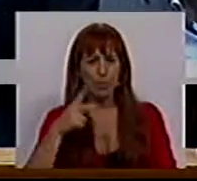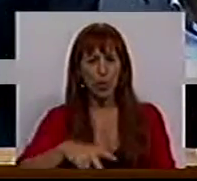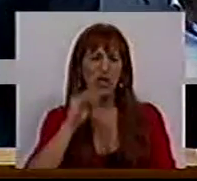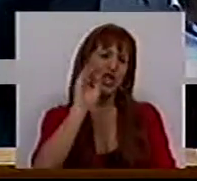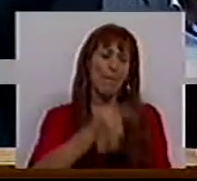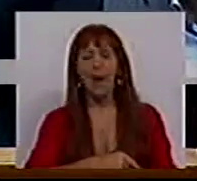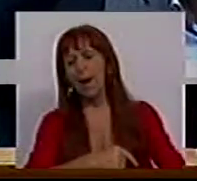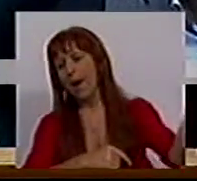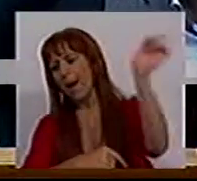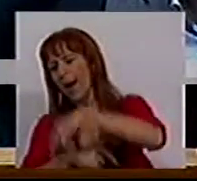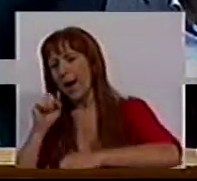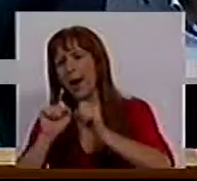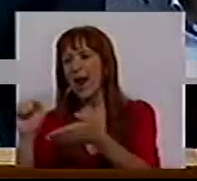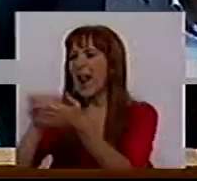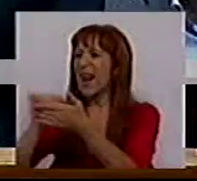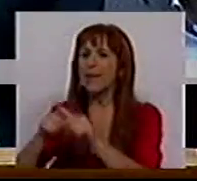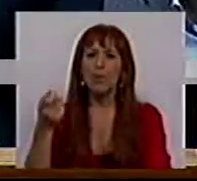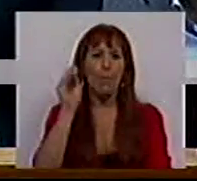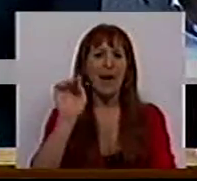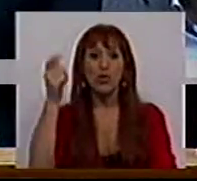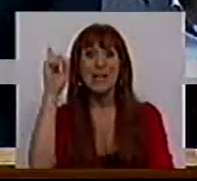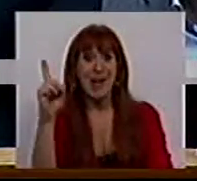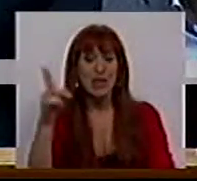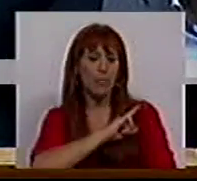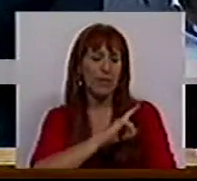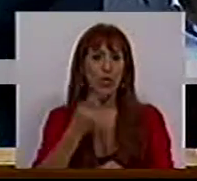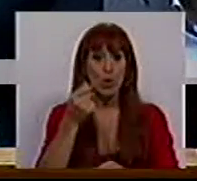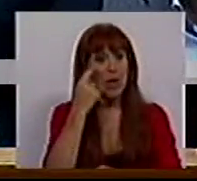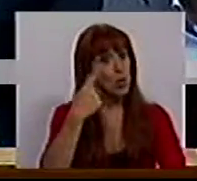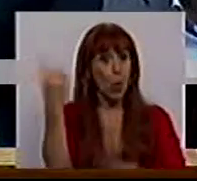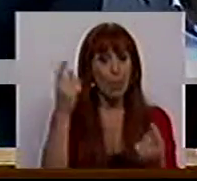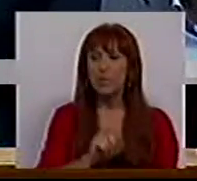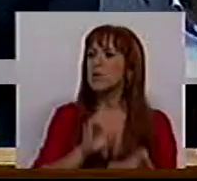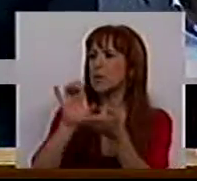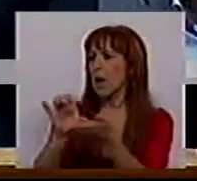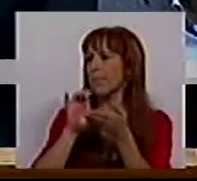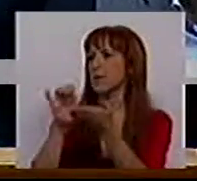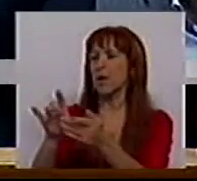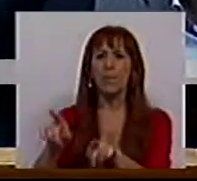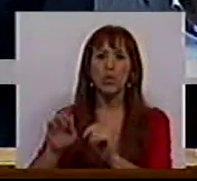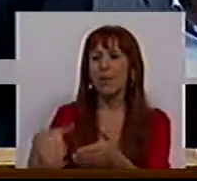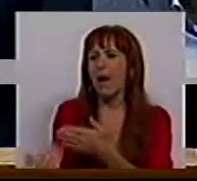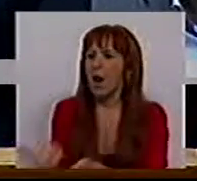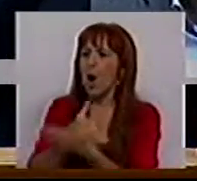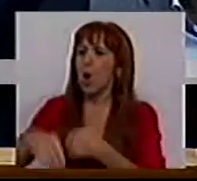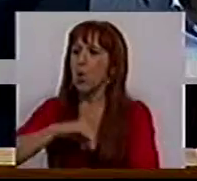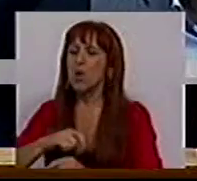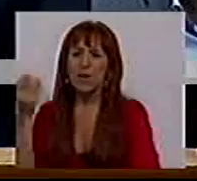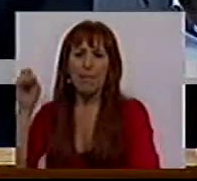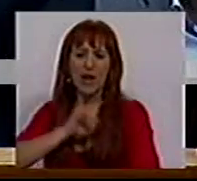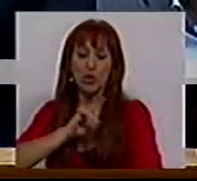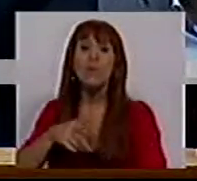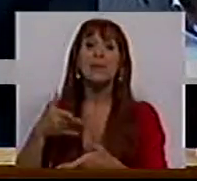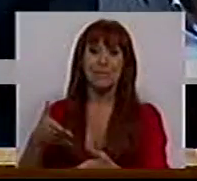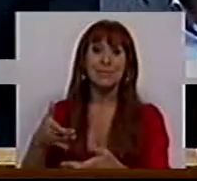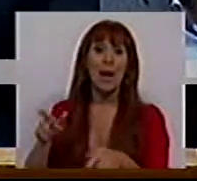portugueses foram chamados a limpar 6 bancos privados e o dinheiro público foi sempre usado para o lucro da banca privada.